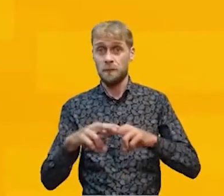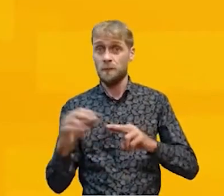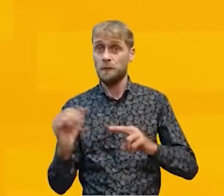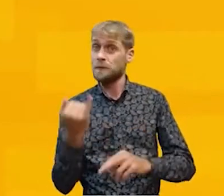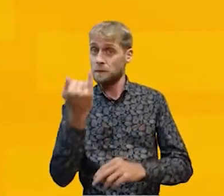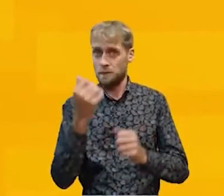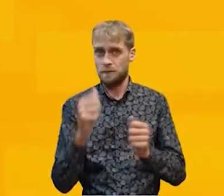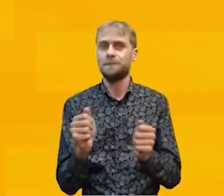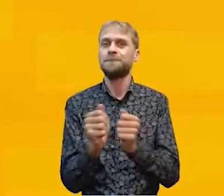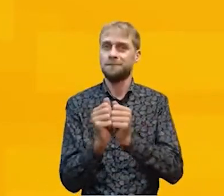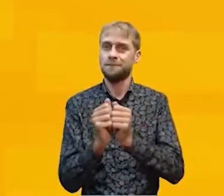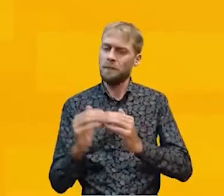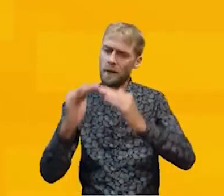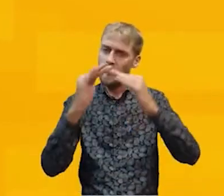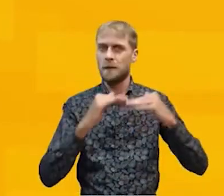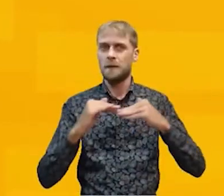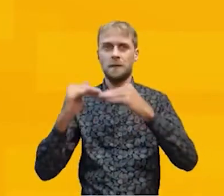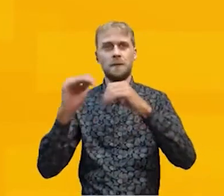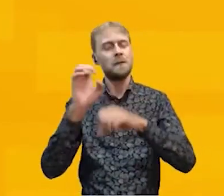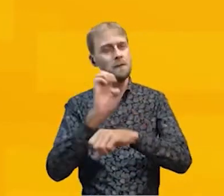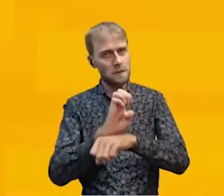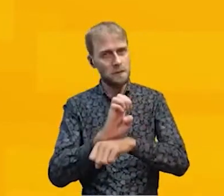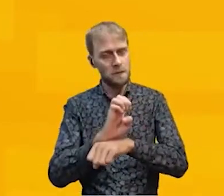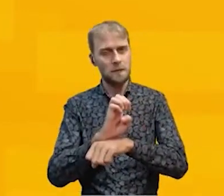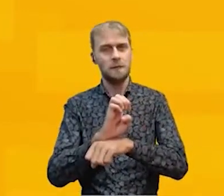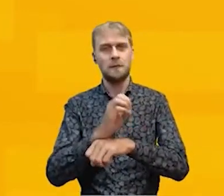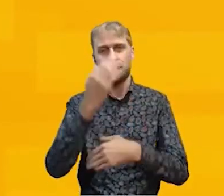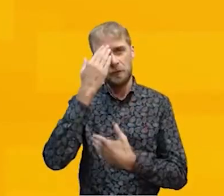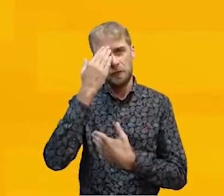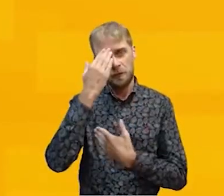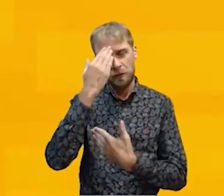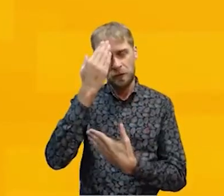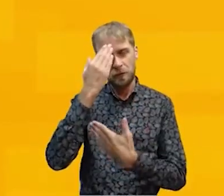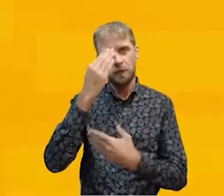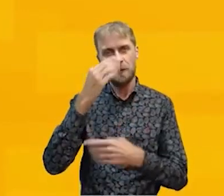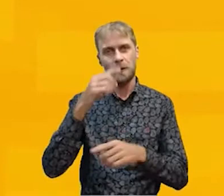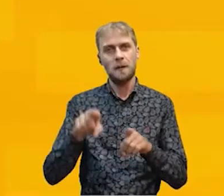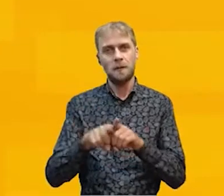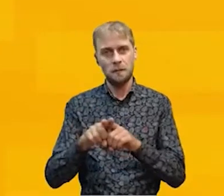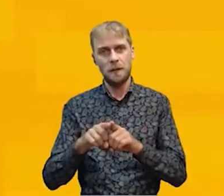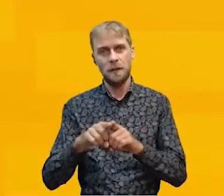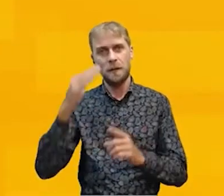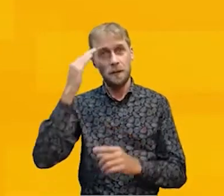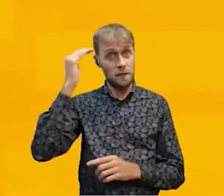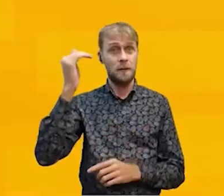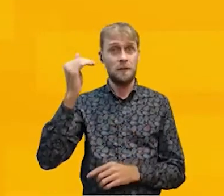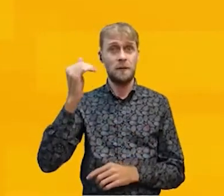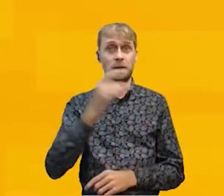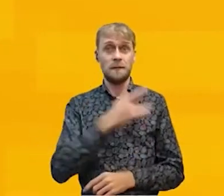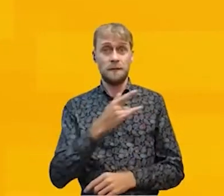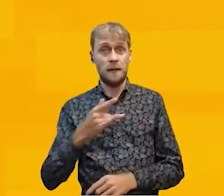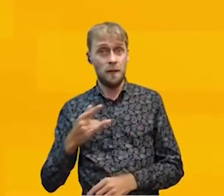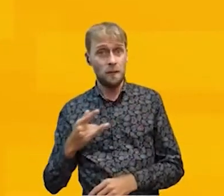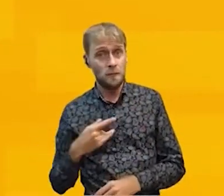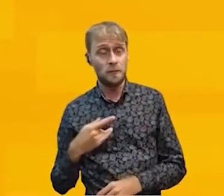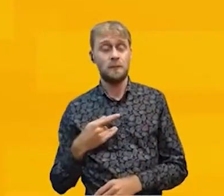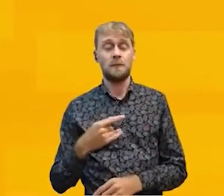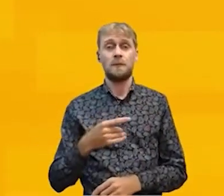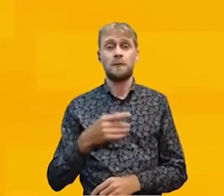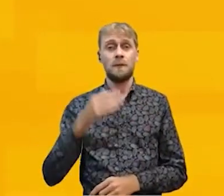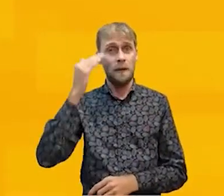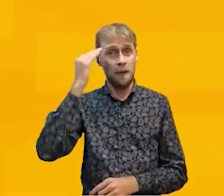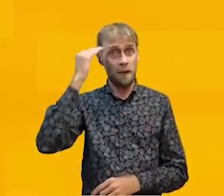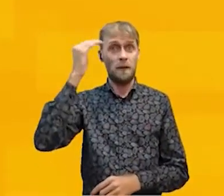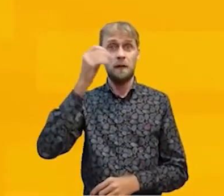E agradecer mais uma vez esses heróis do agronegócio. A gente tem os heróis da saúde, os heróis da imprensa, cumprimentar todo